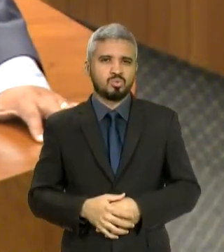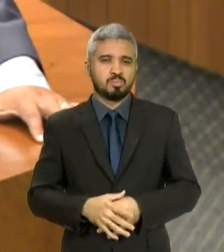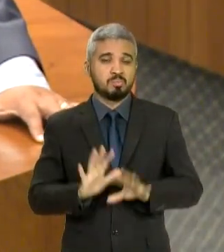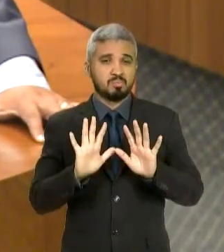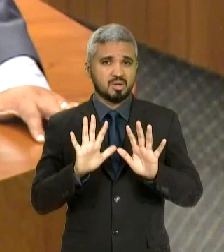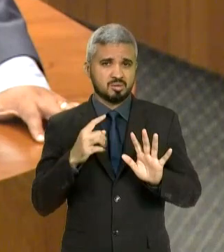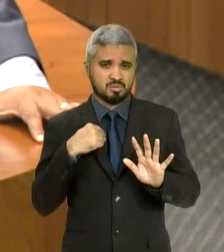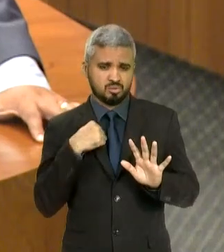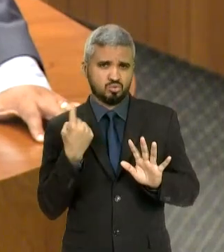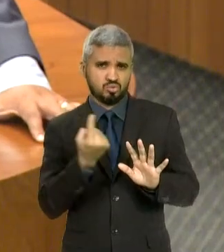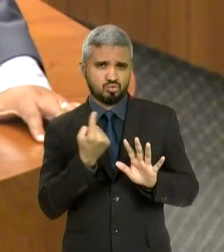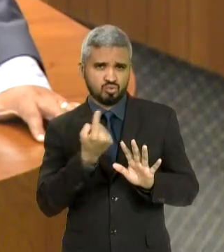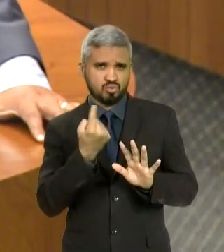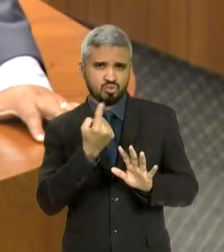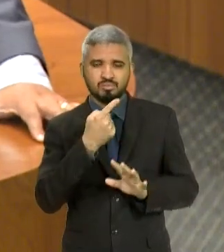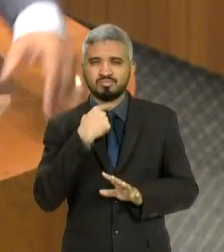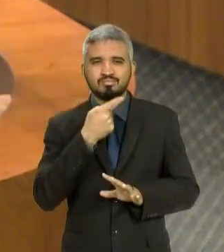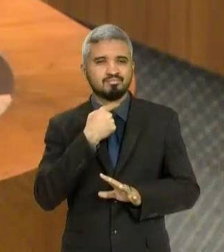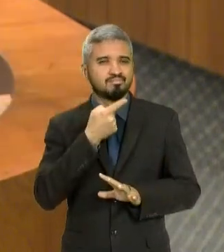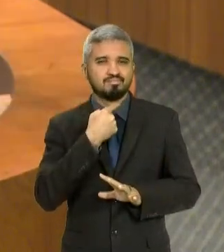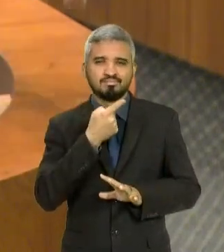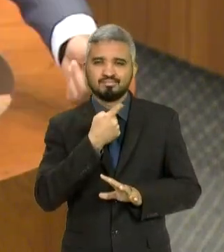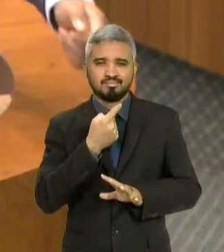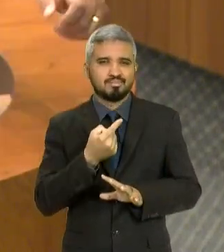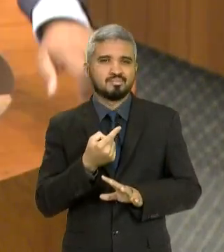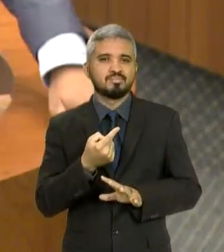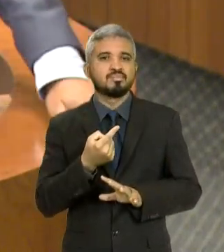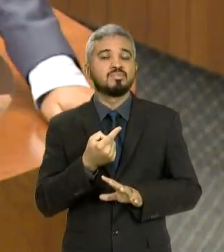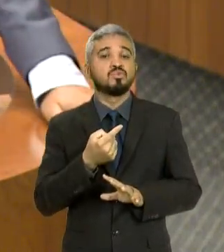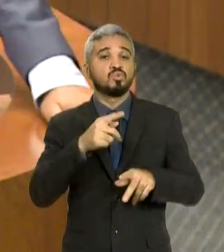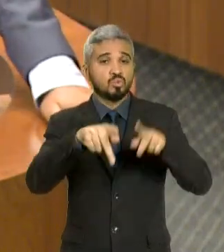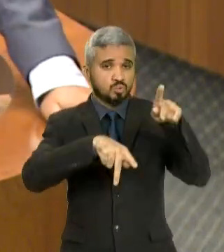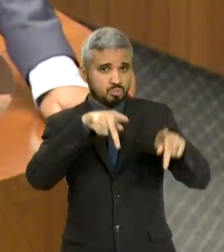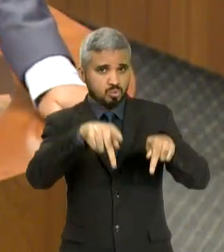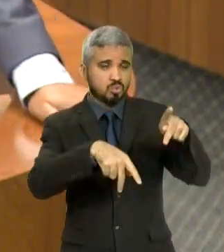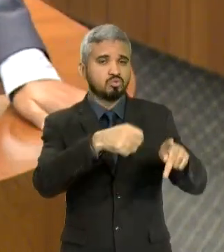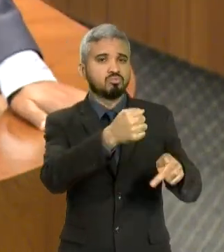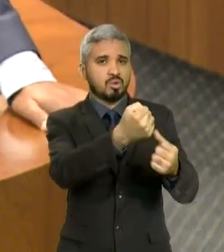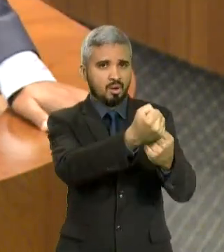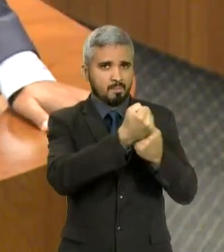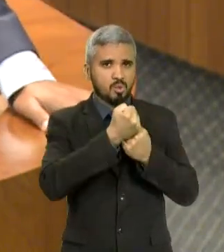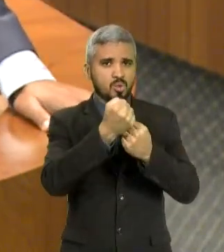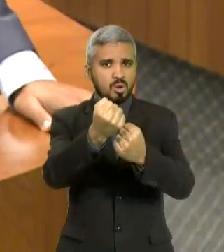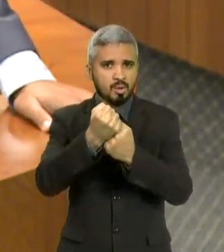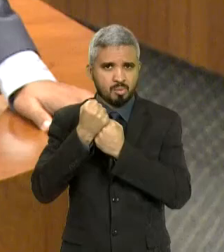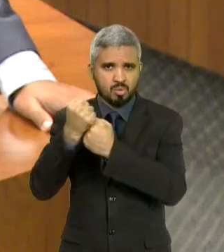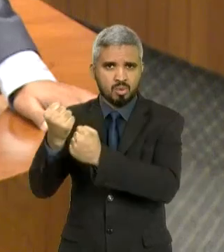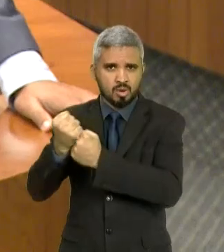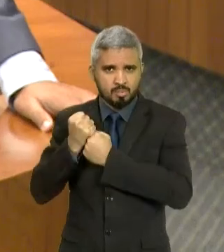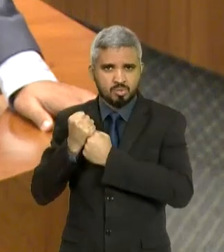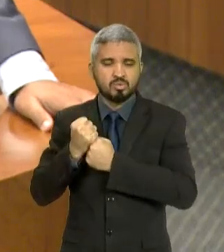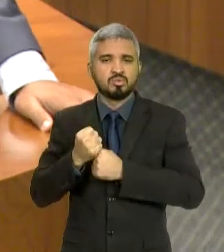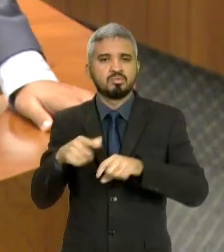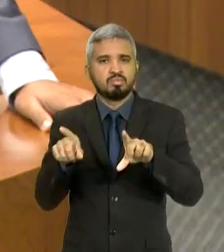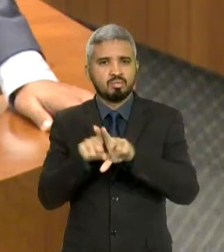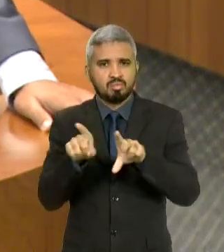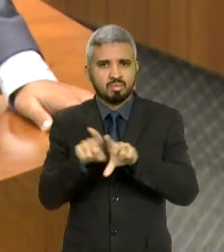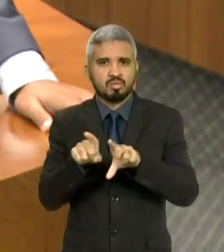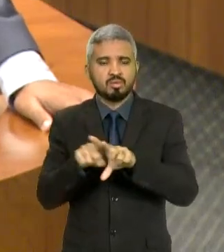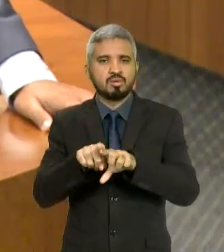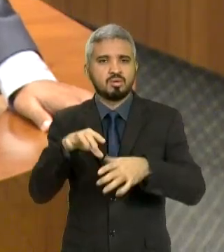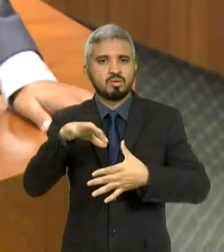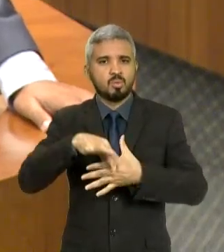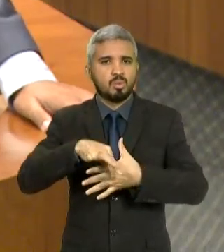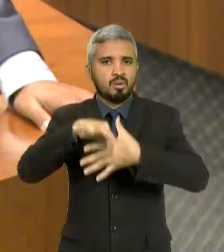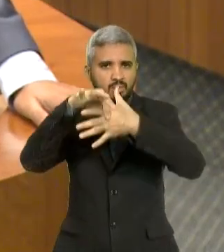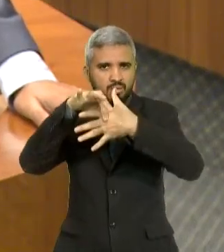conseguido. Tive o apoio da nossa população, tive o apoio dos nossos líderes que